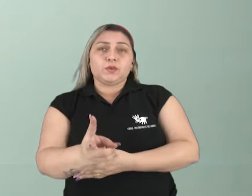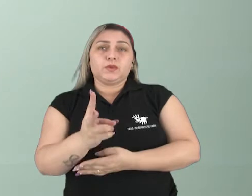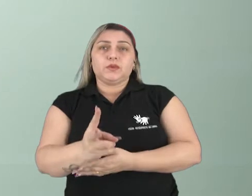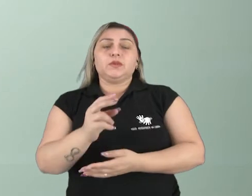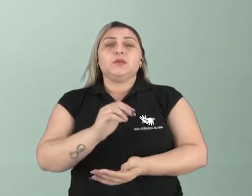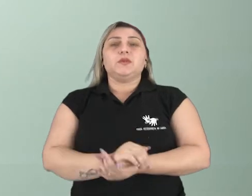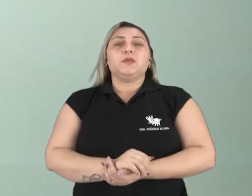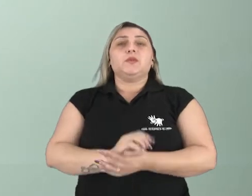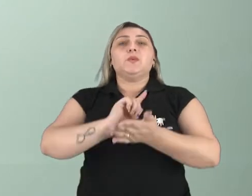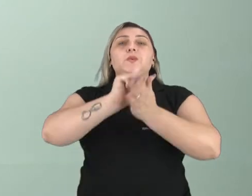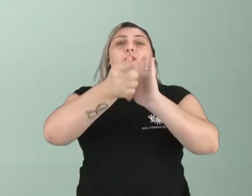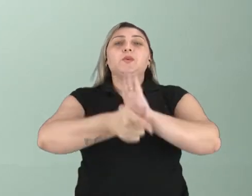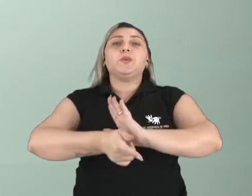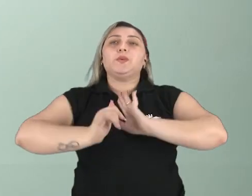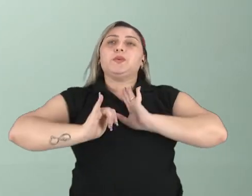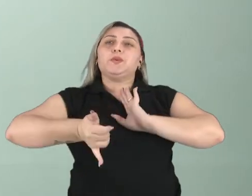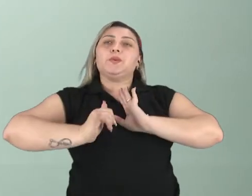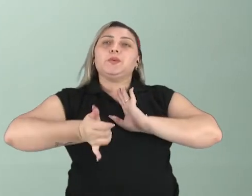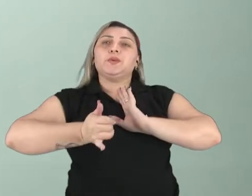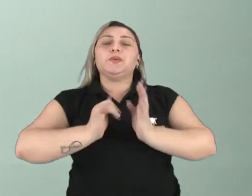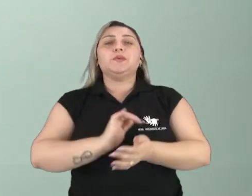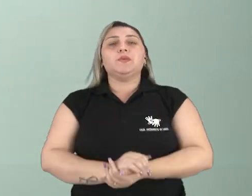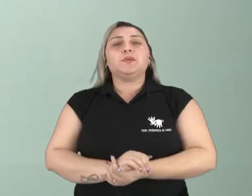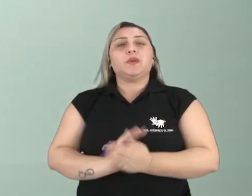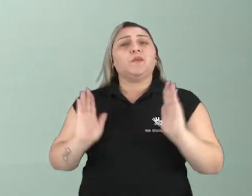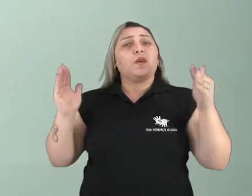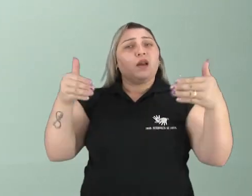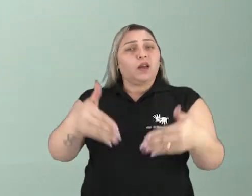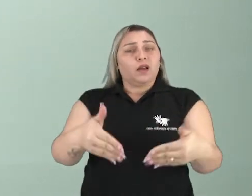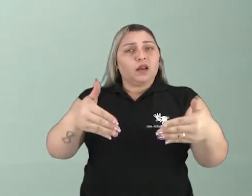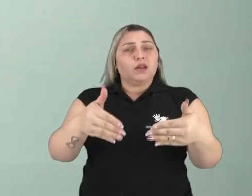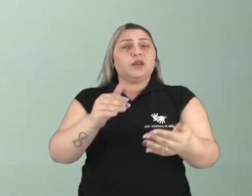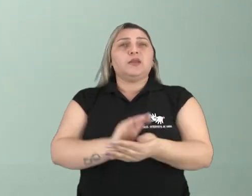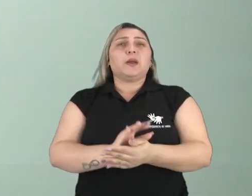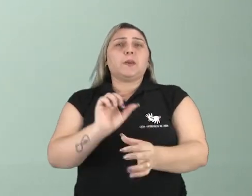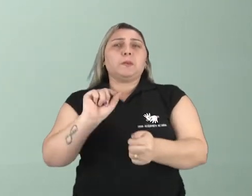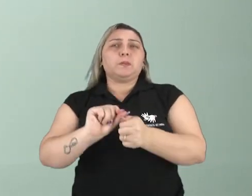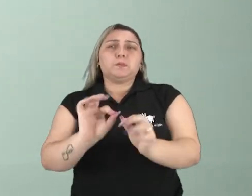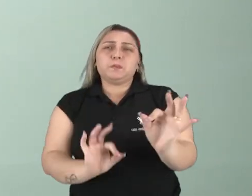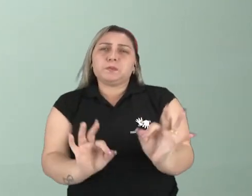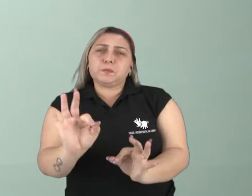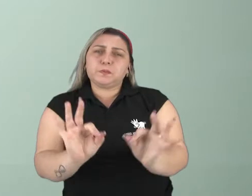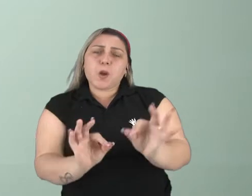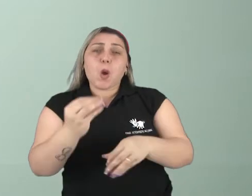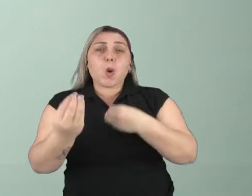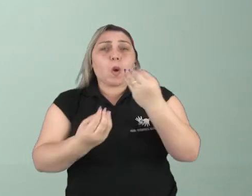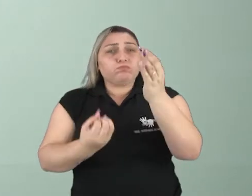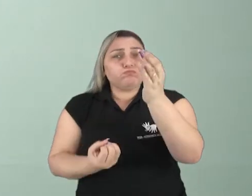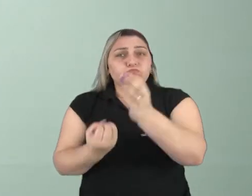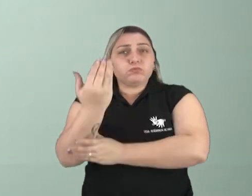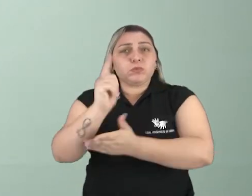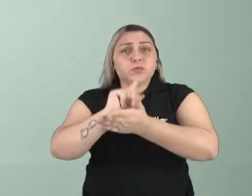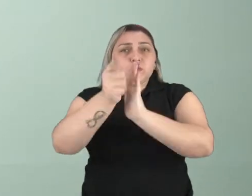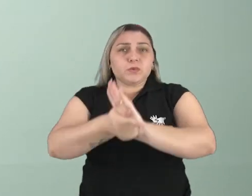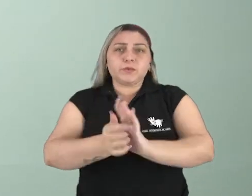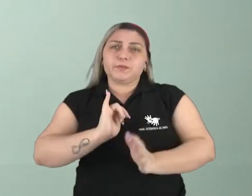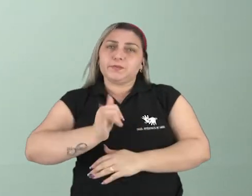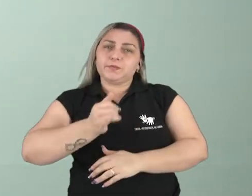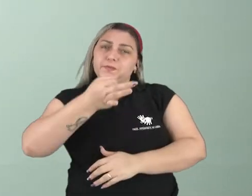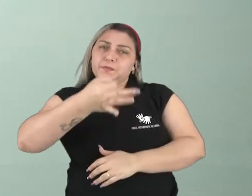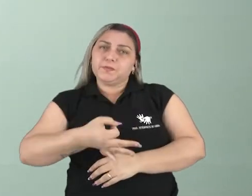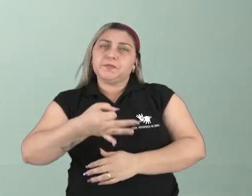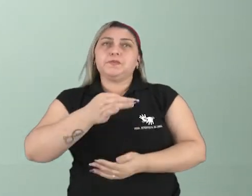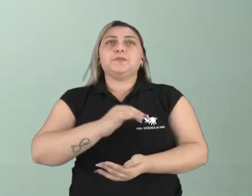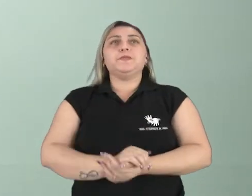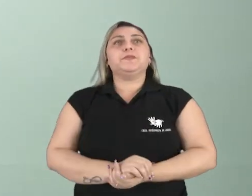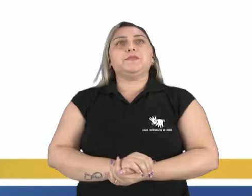sobre o gênero narrativo mais focado um pouquinho aí nessa produção né com produzir um gênero narrativo